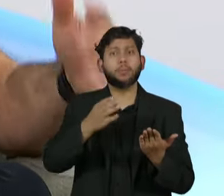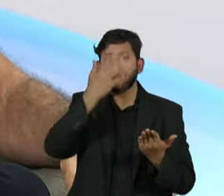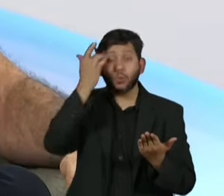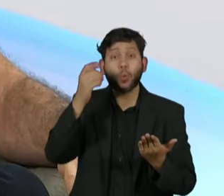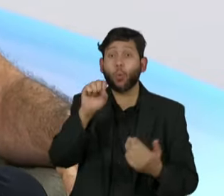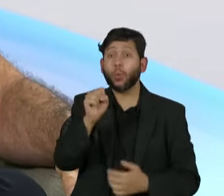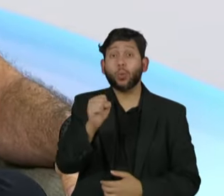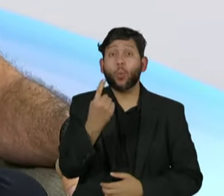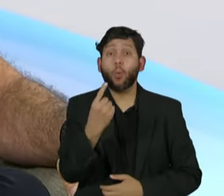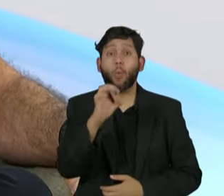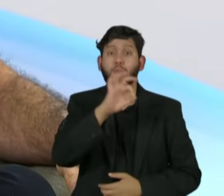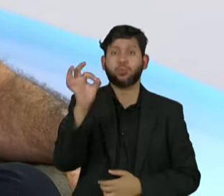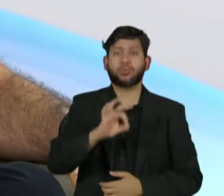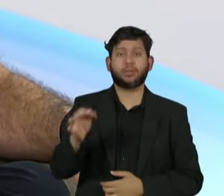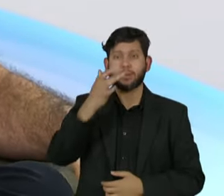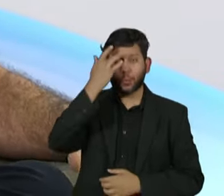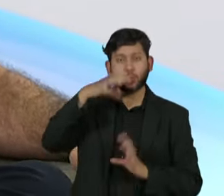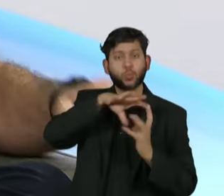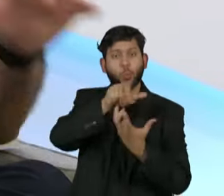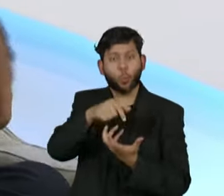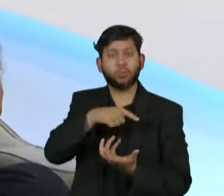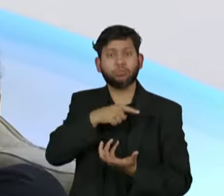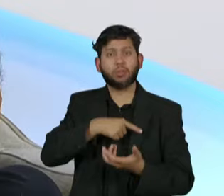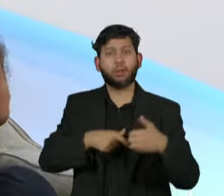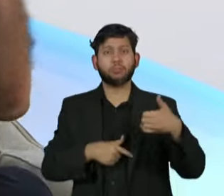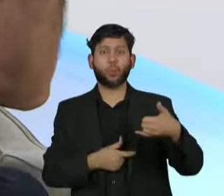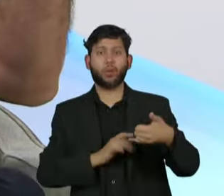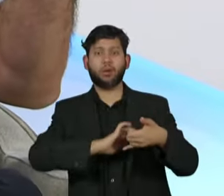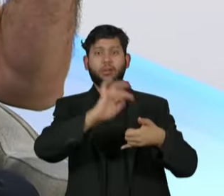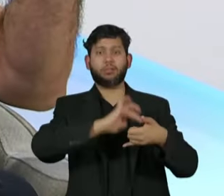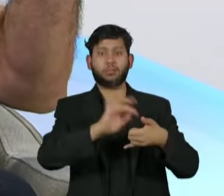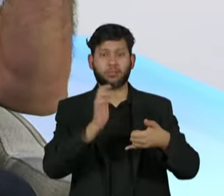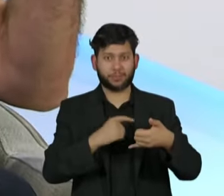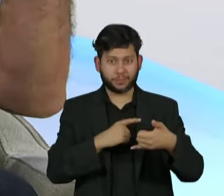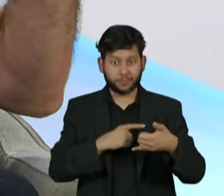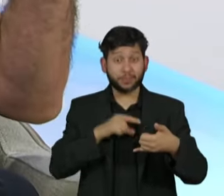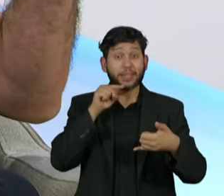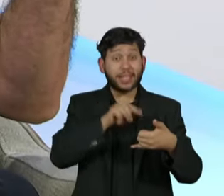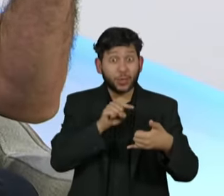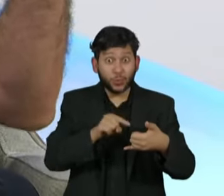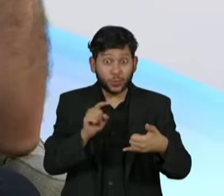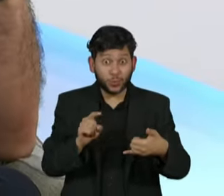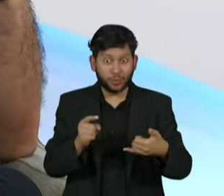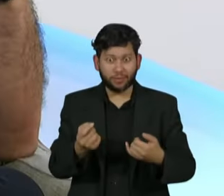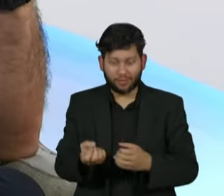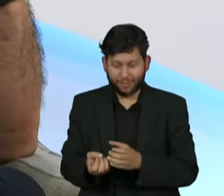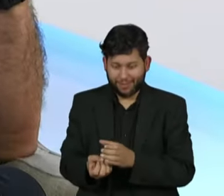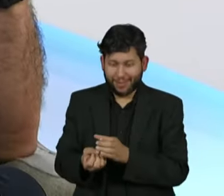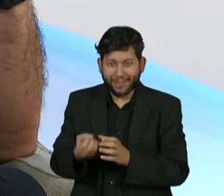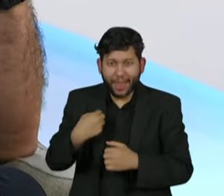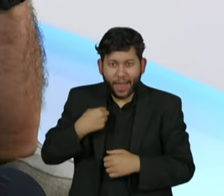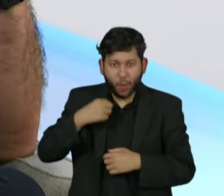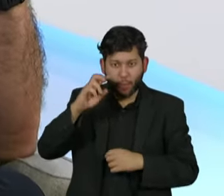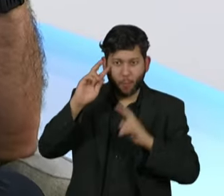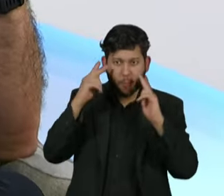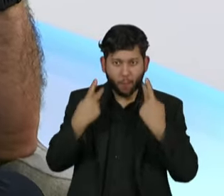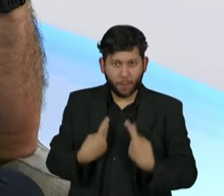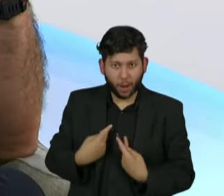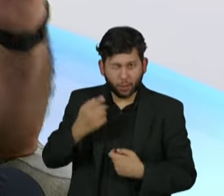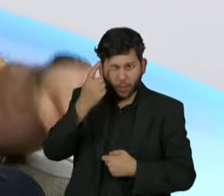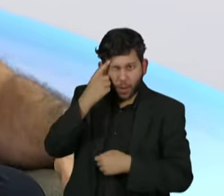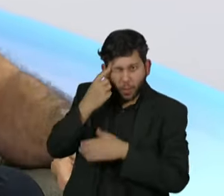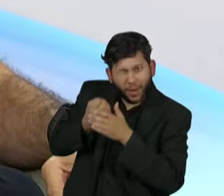81% das pessoas do planeta Esse ato criador eu acho que ele é essencialmente humano